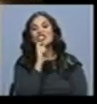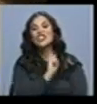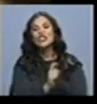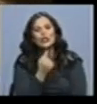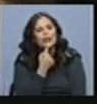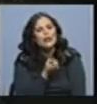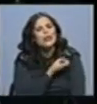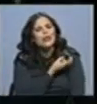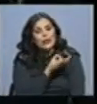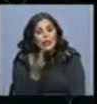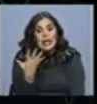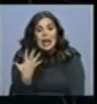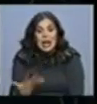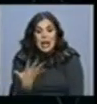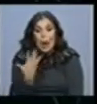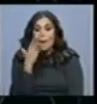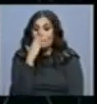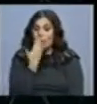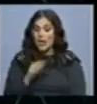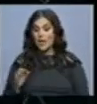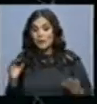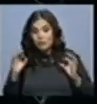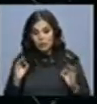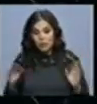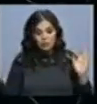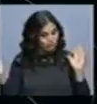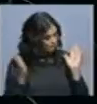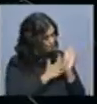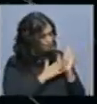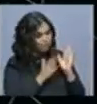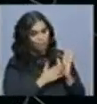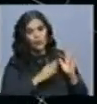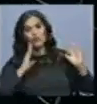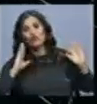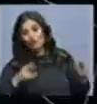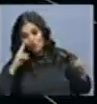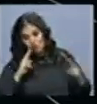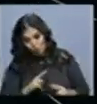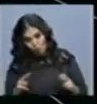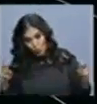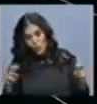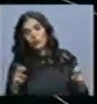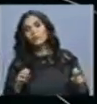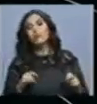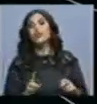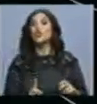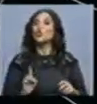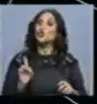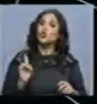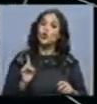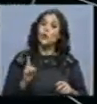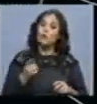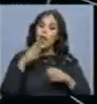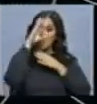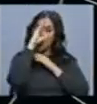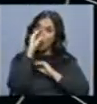abundância que agora, aparentemente, foi comprovadamente detectado nos polos da Lua, no Polo Norte e no Polo